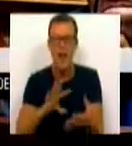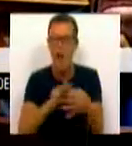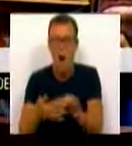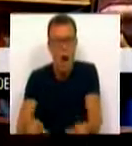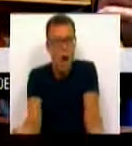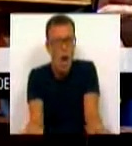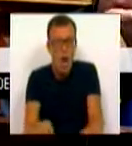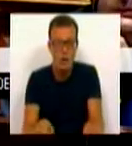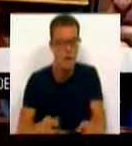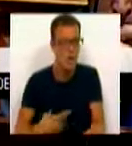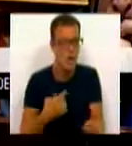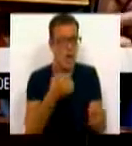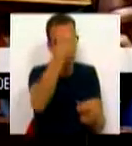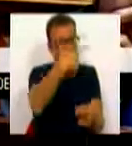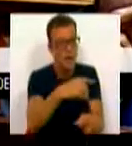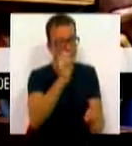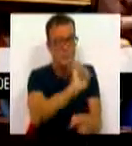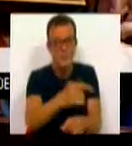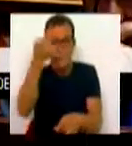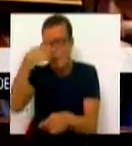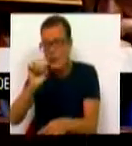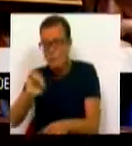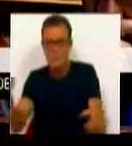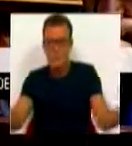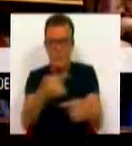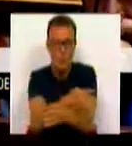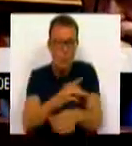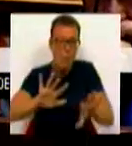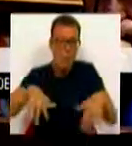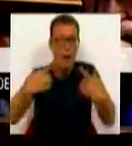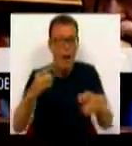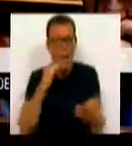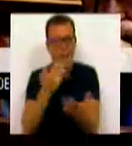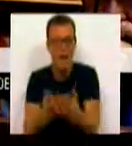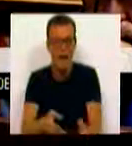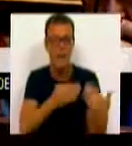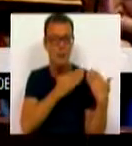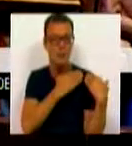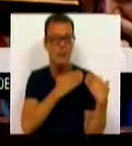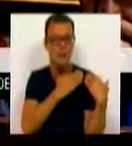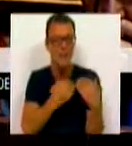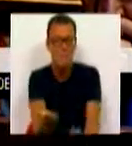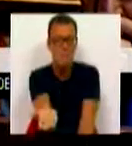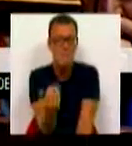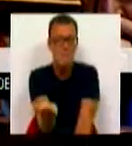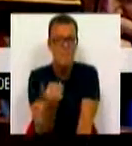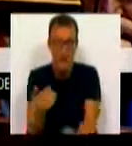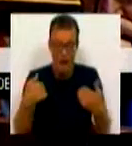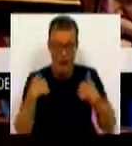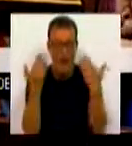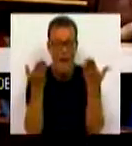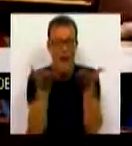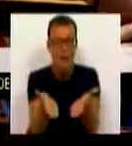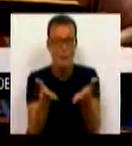ter versões desencontradas e assistimos aqui, mais uma vez, a uma enorme falta de responsabilidade, ajudando novamente